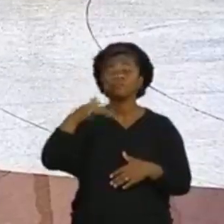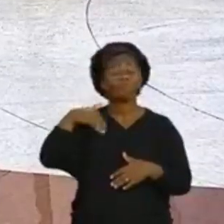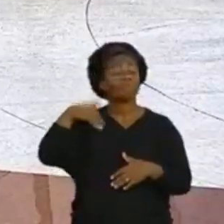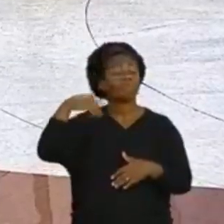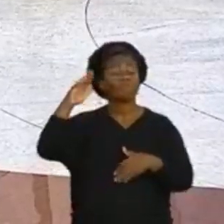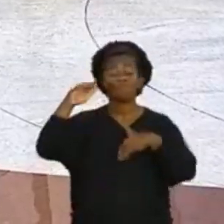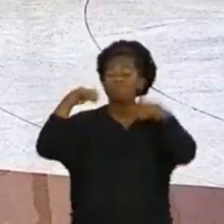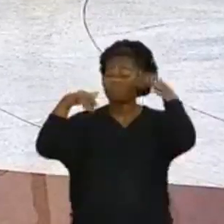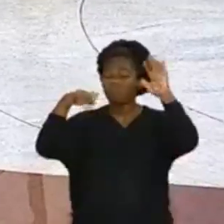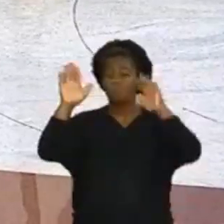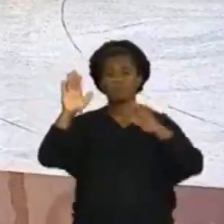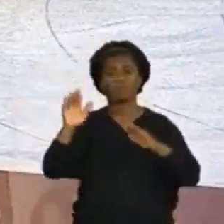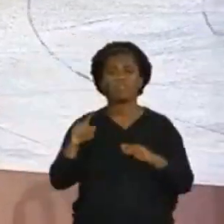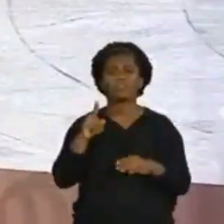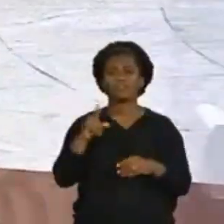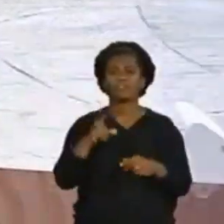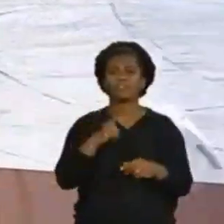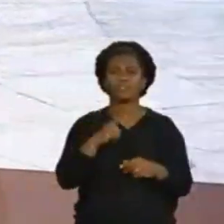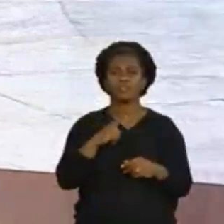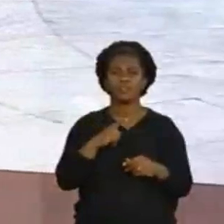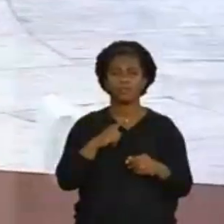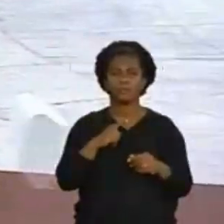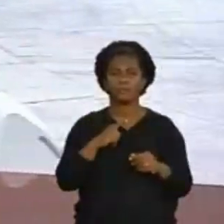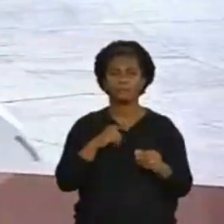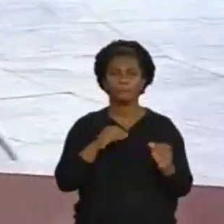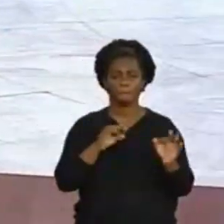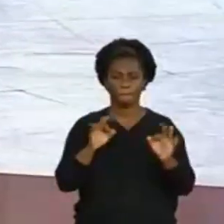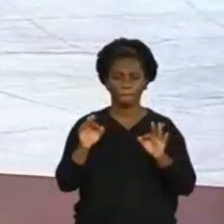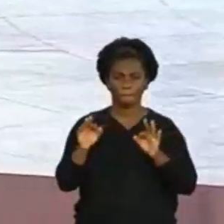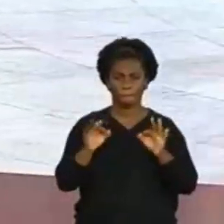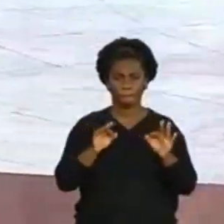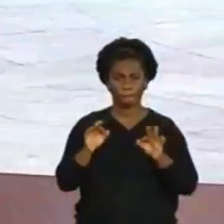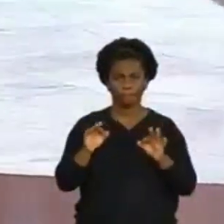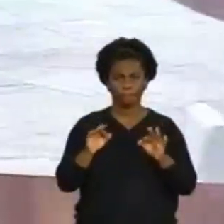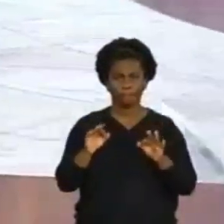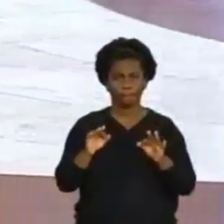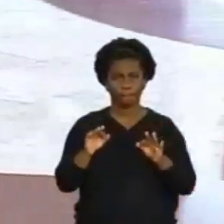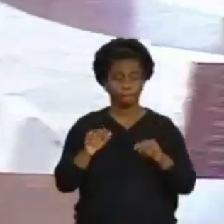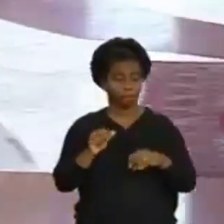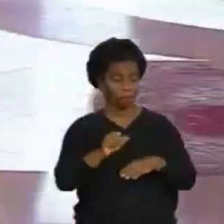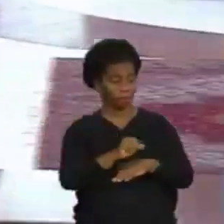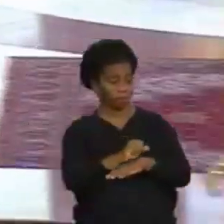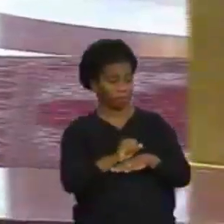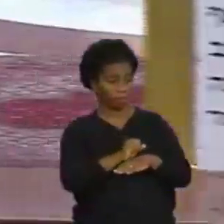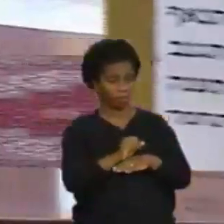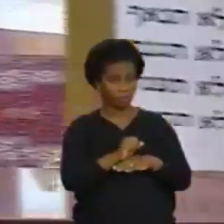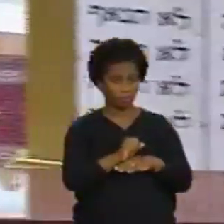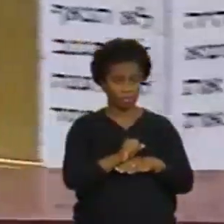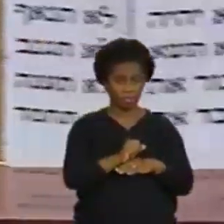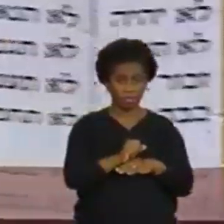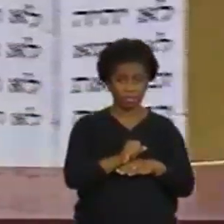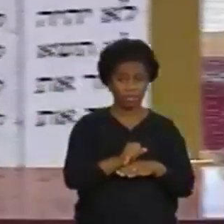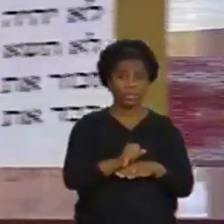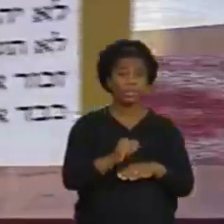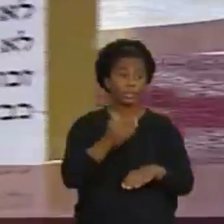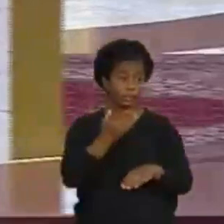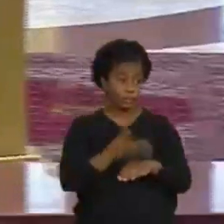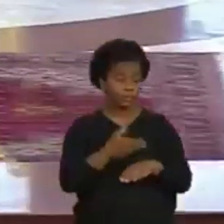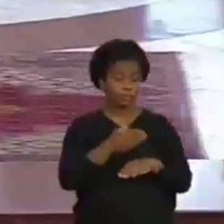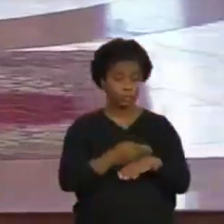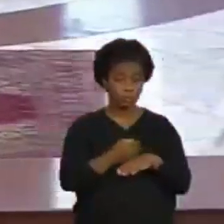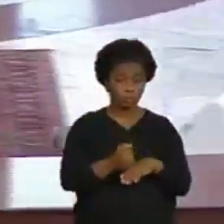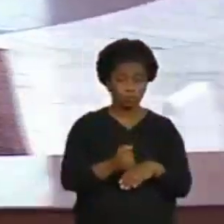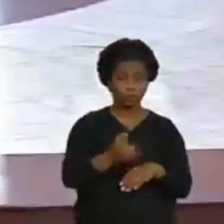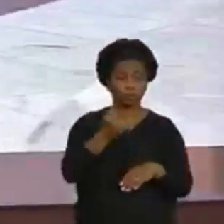Aí você tem o plano. Quando Abraão contou, ou tentou contar as estrelas e se